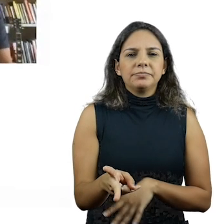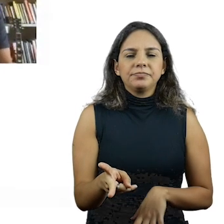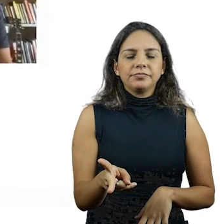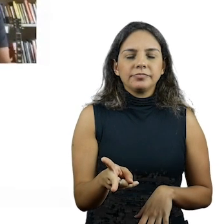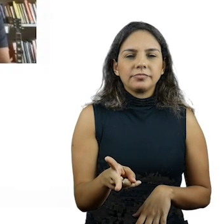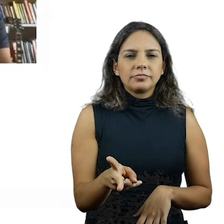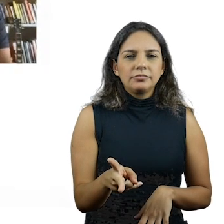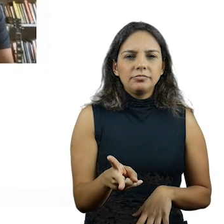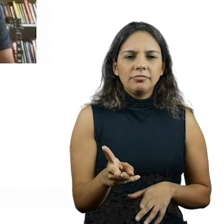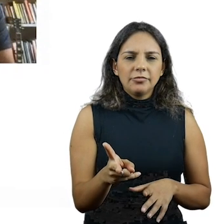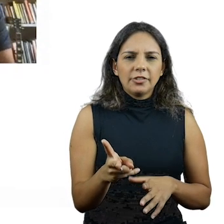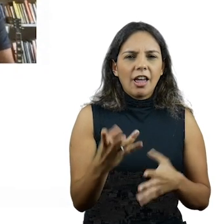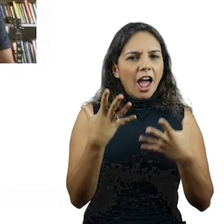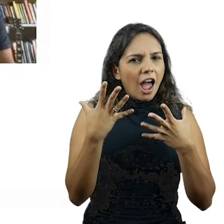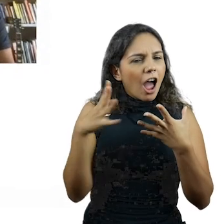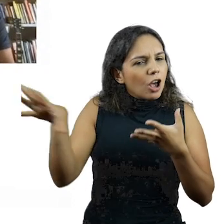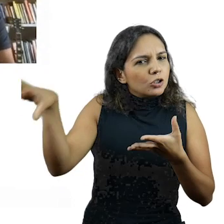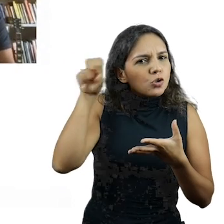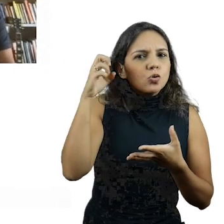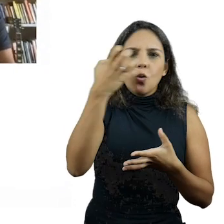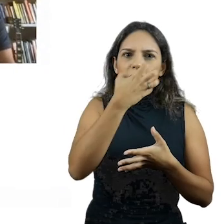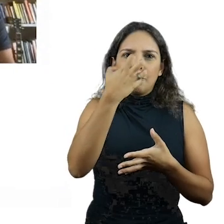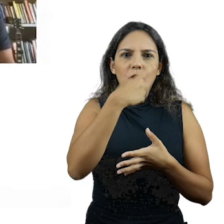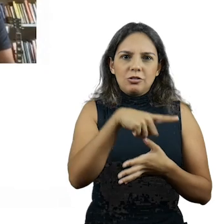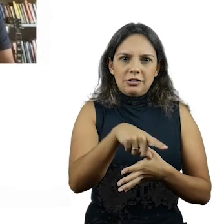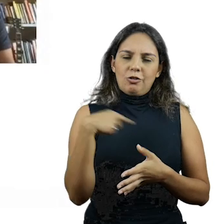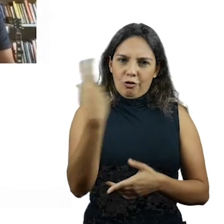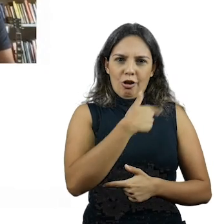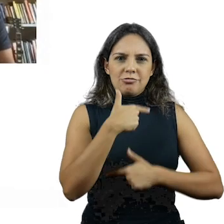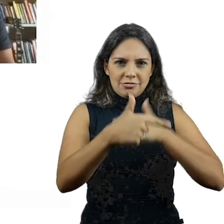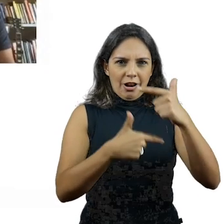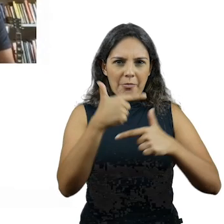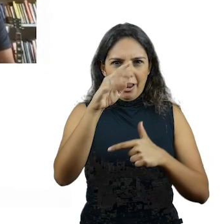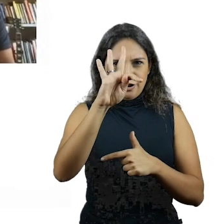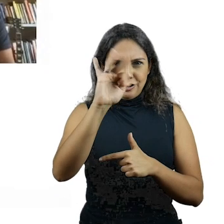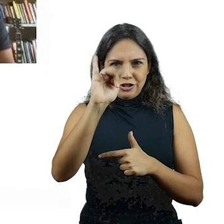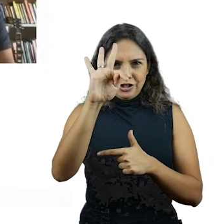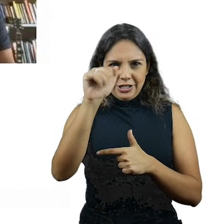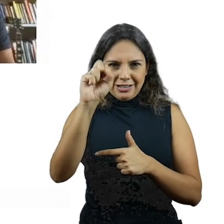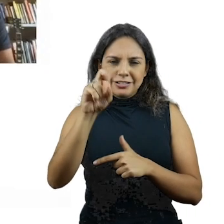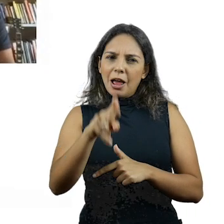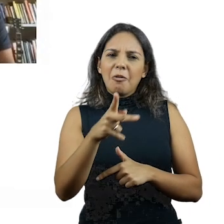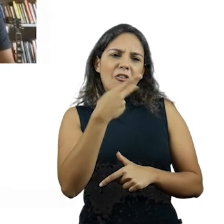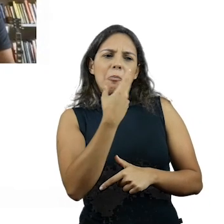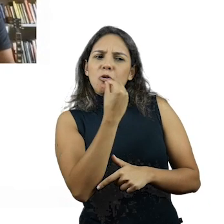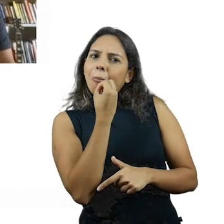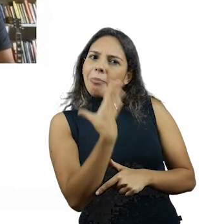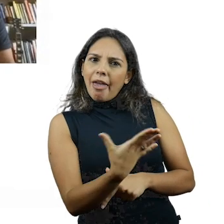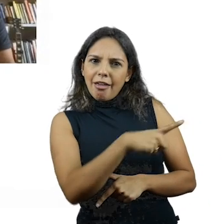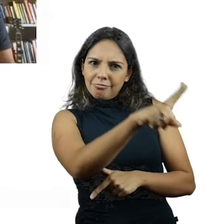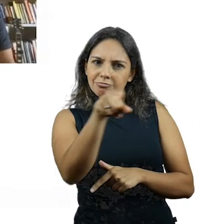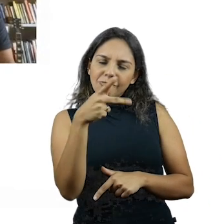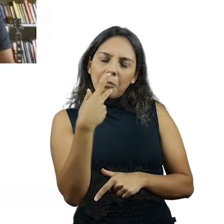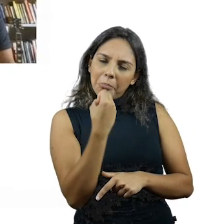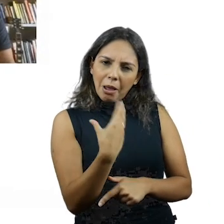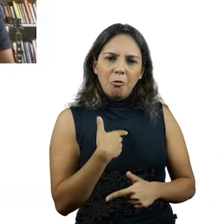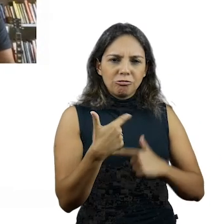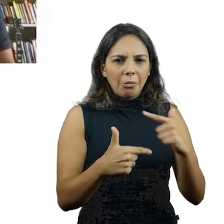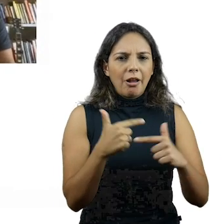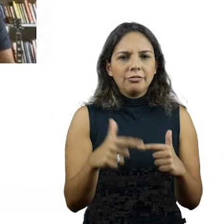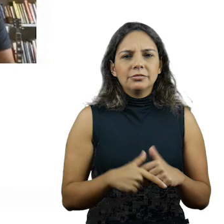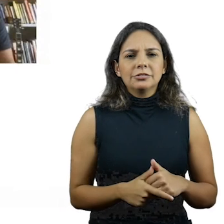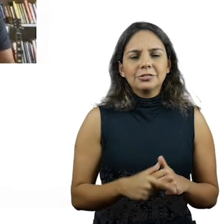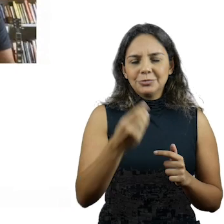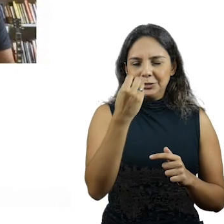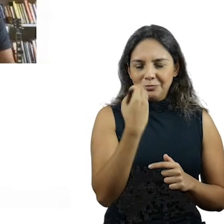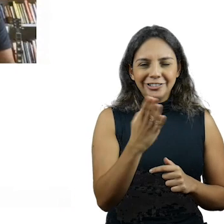muito receptivos assim ao nosso trabalho, sempre elogiaram muito. E ele era